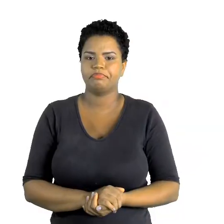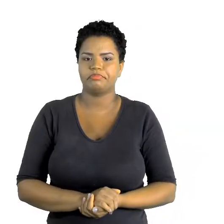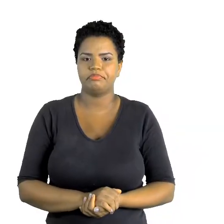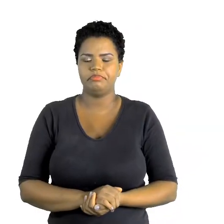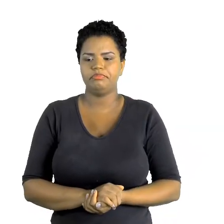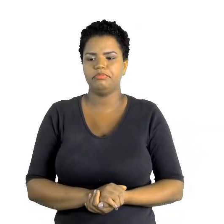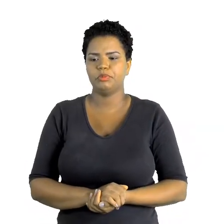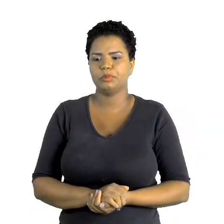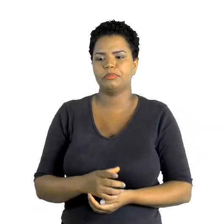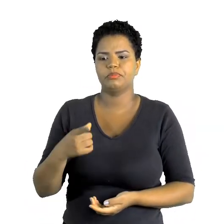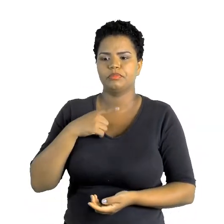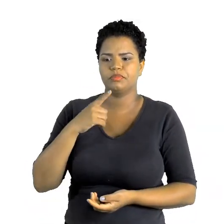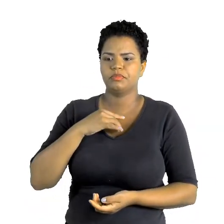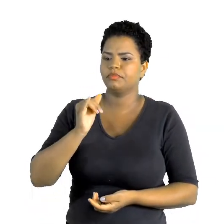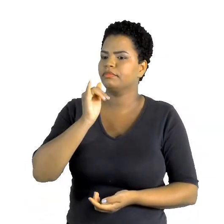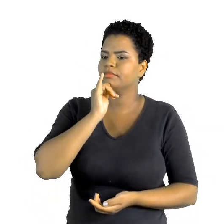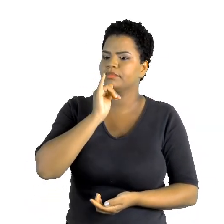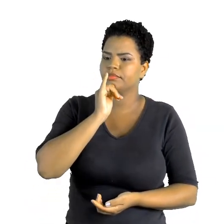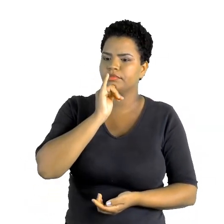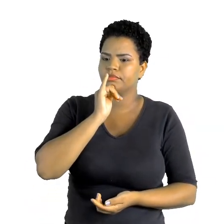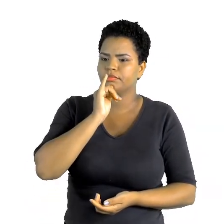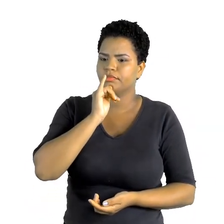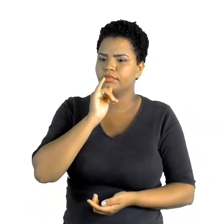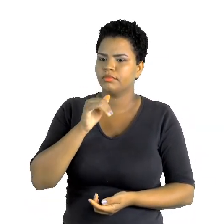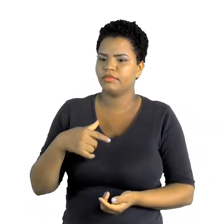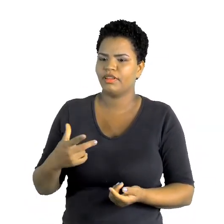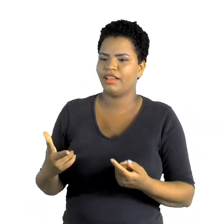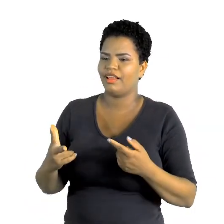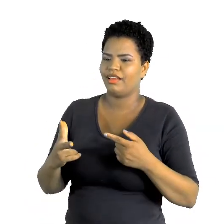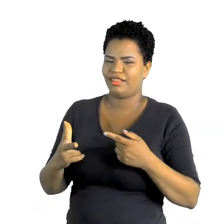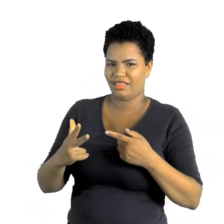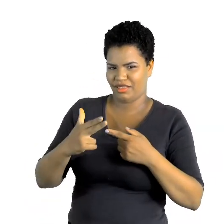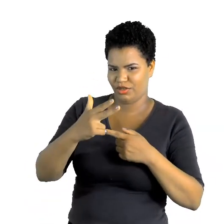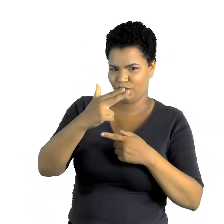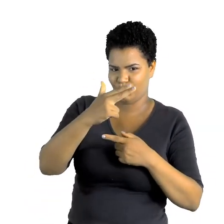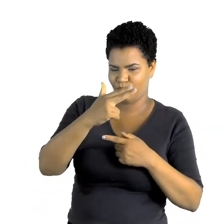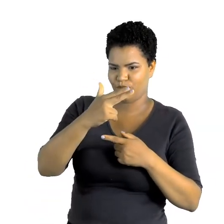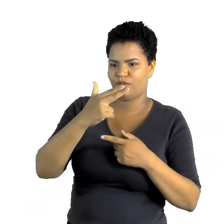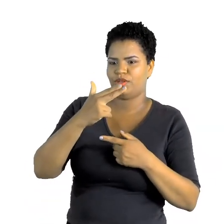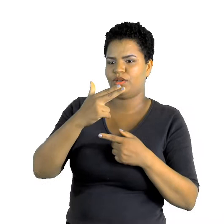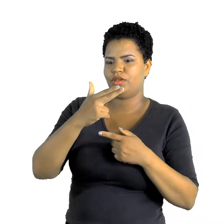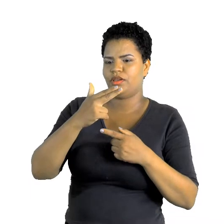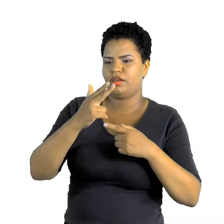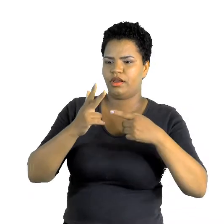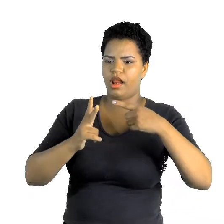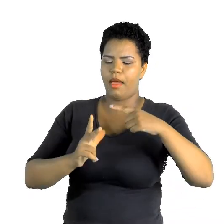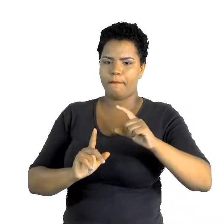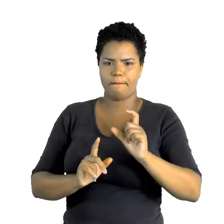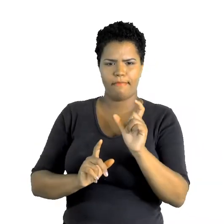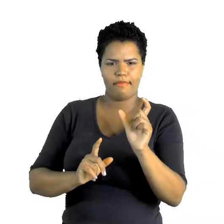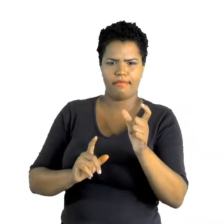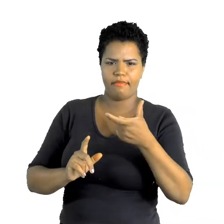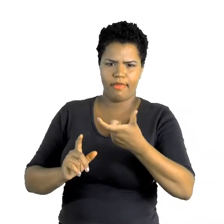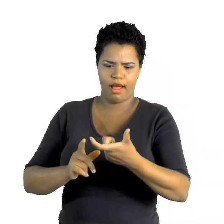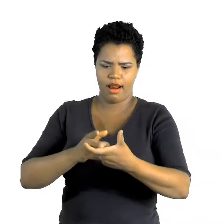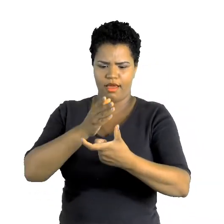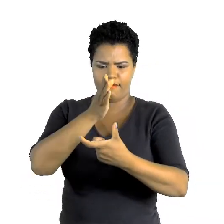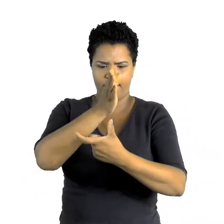aí um exemplozinho, uma tesoura indo bem na divisão que é assim